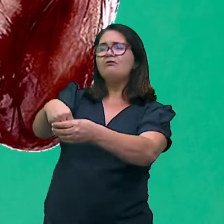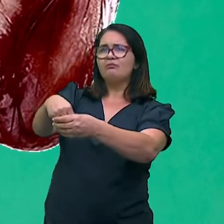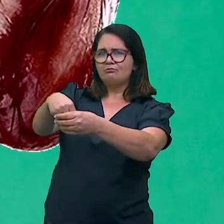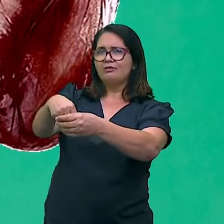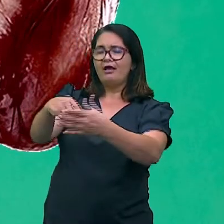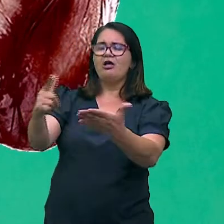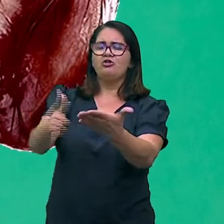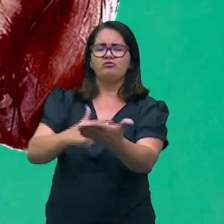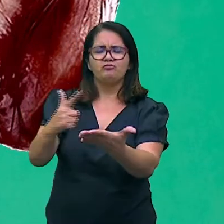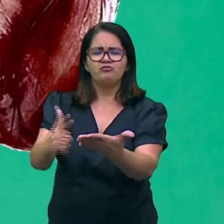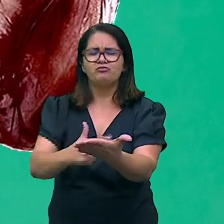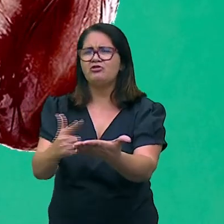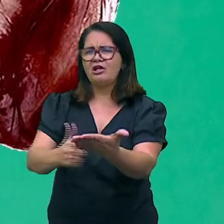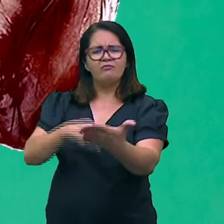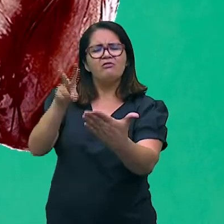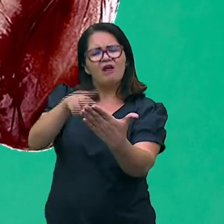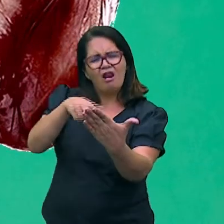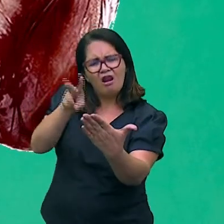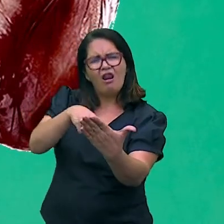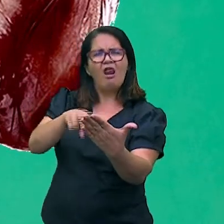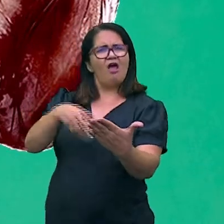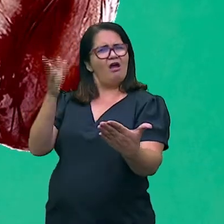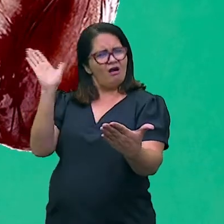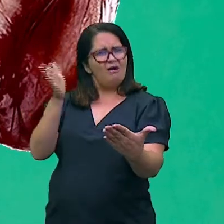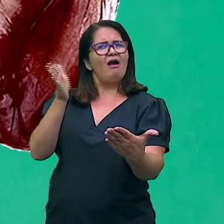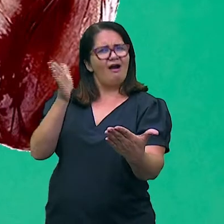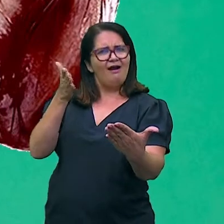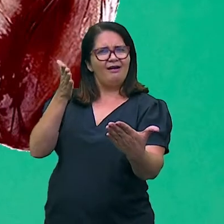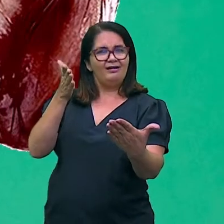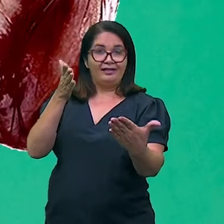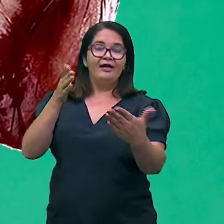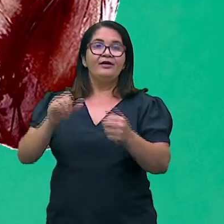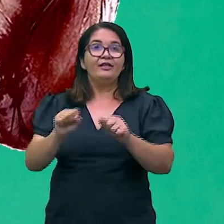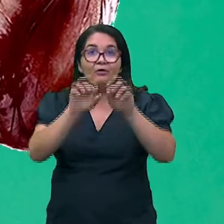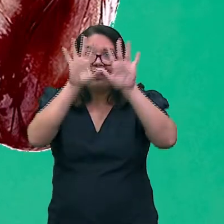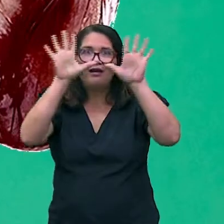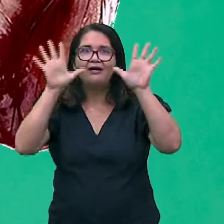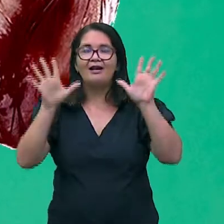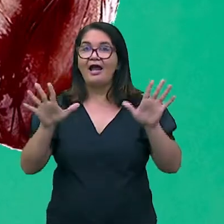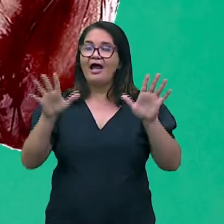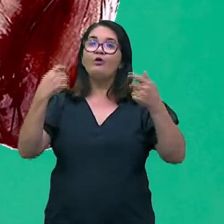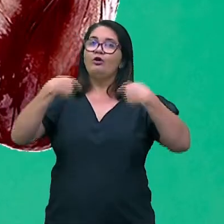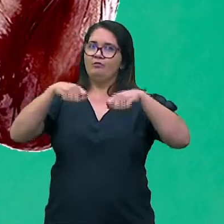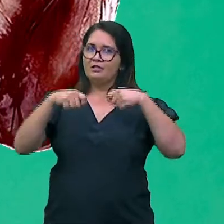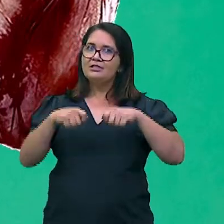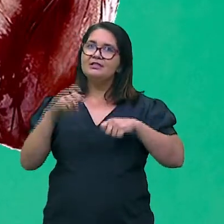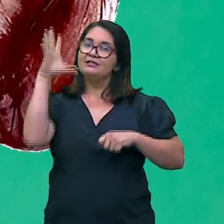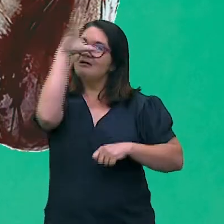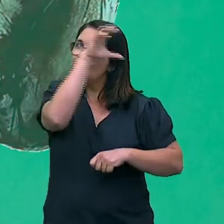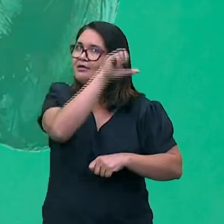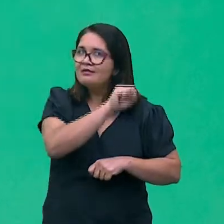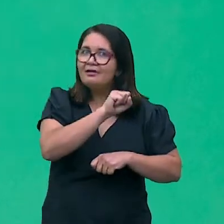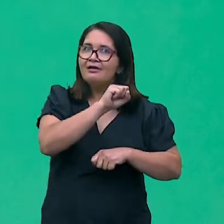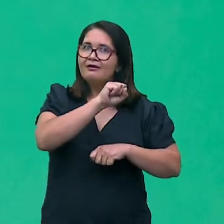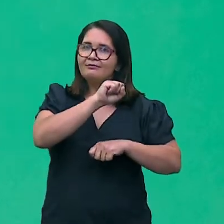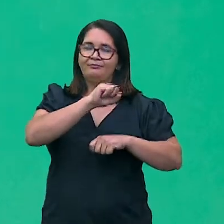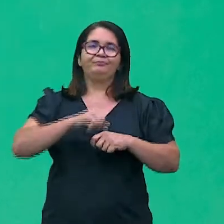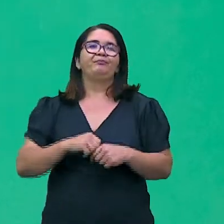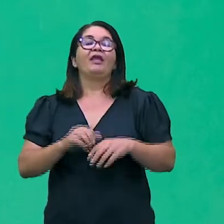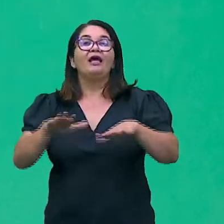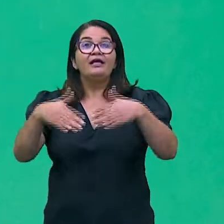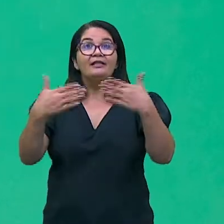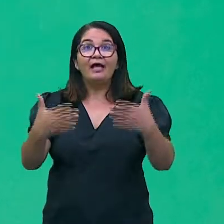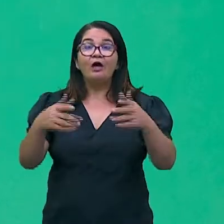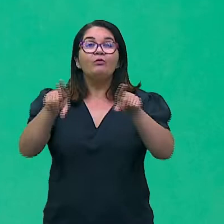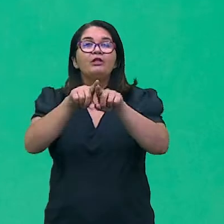esses conceitos bem claros, pois são necessários para o estudo das figuras de linguagem.